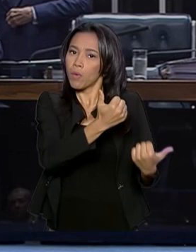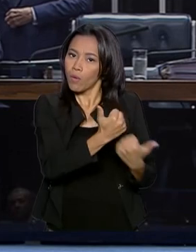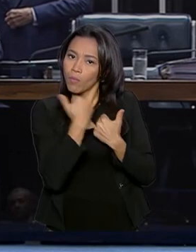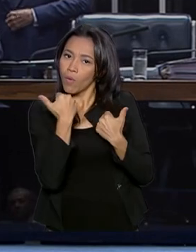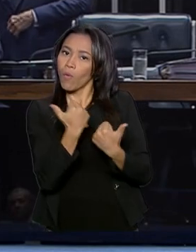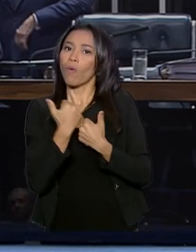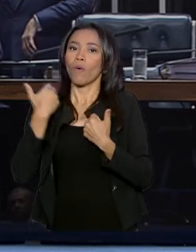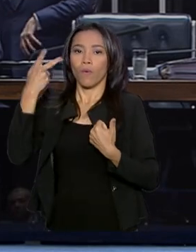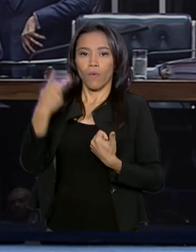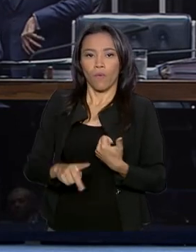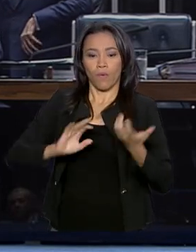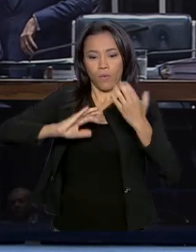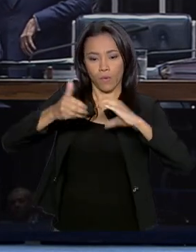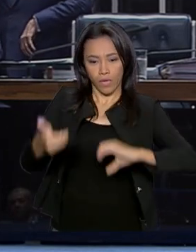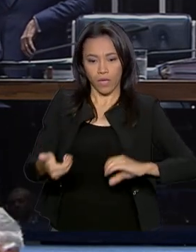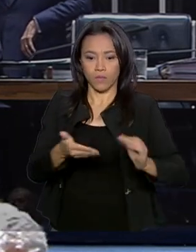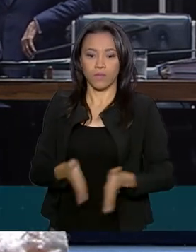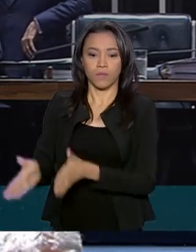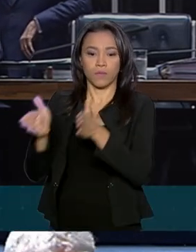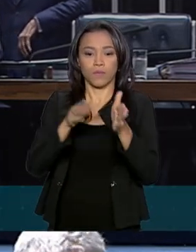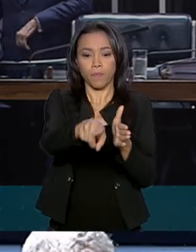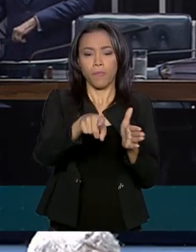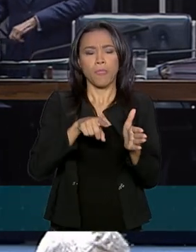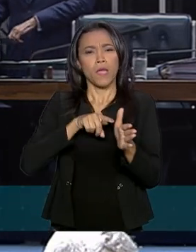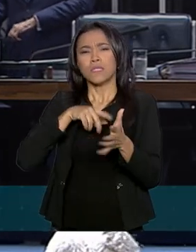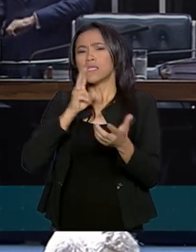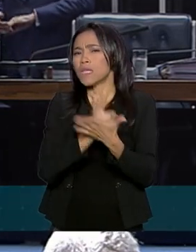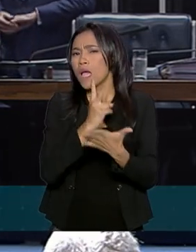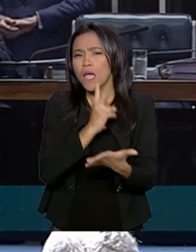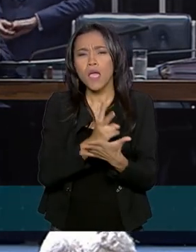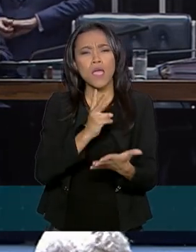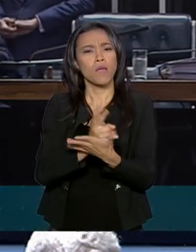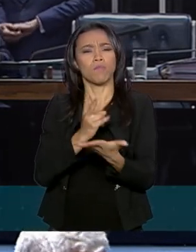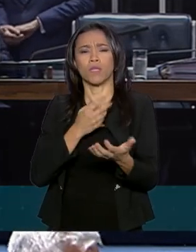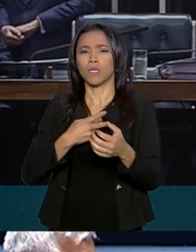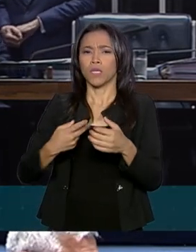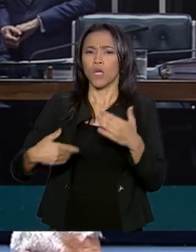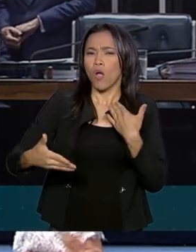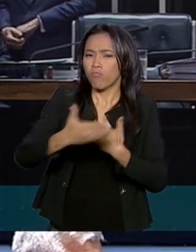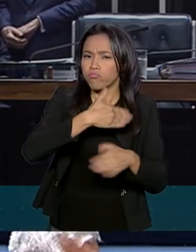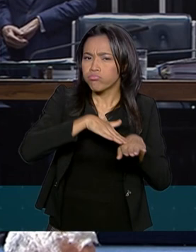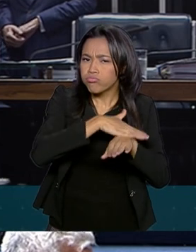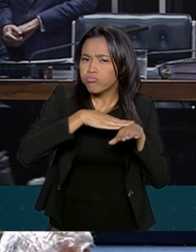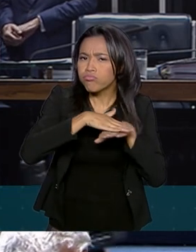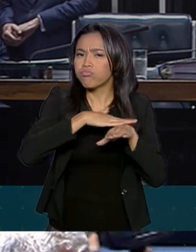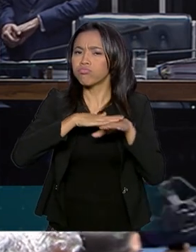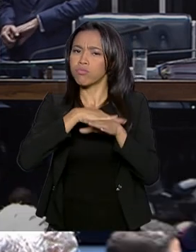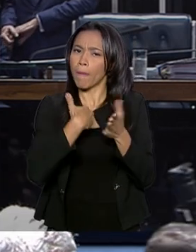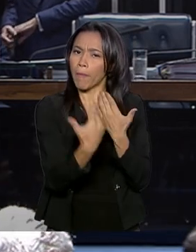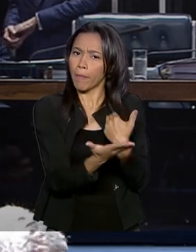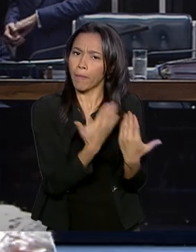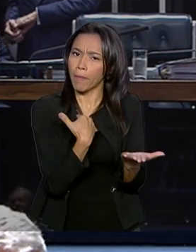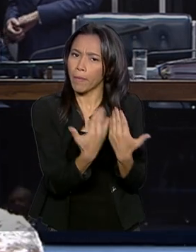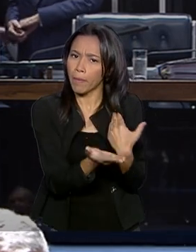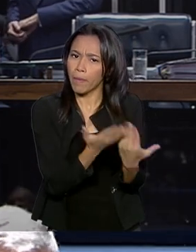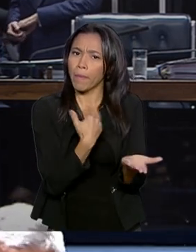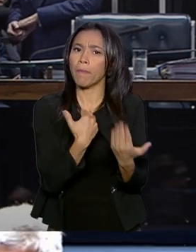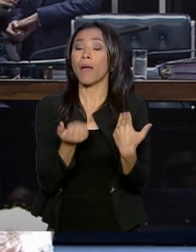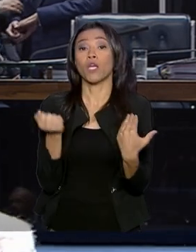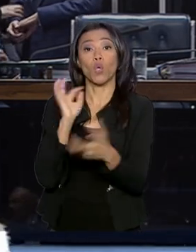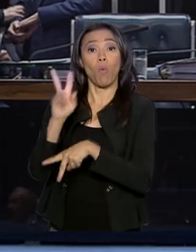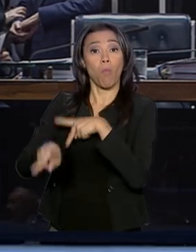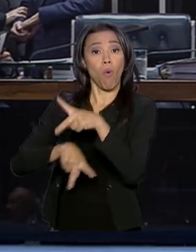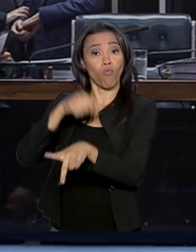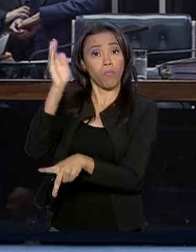Uma busca permanente do entendimento, da conciliação, a conciliação que os brasileiros